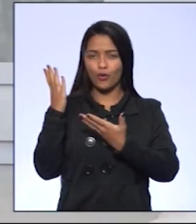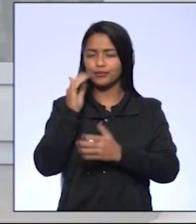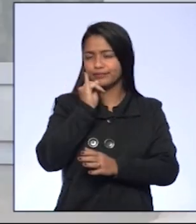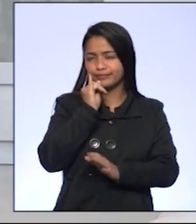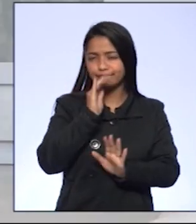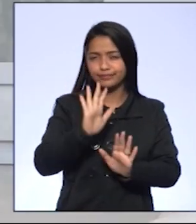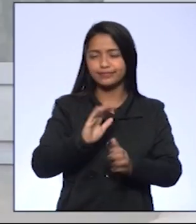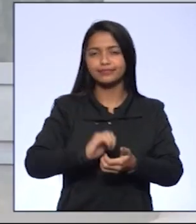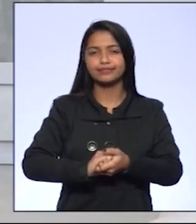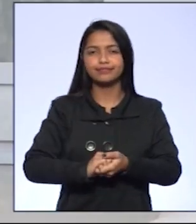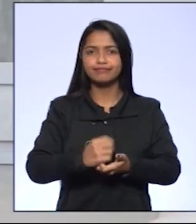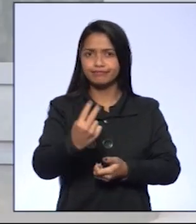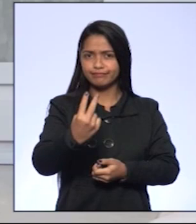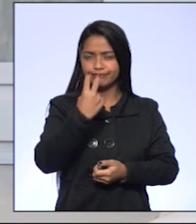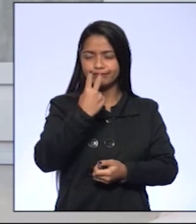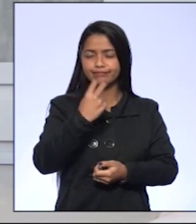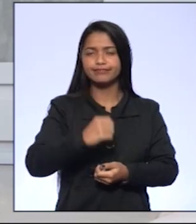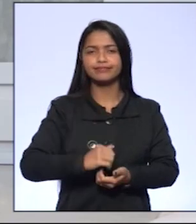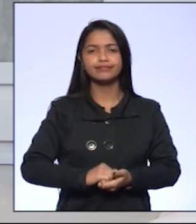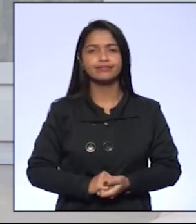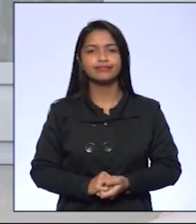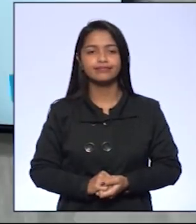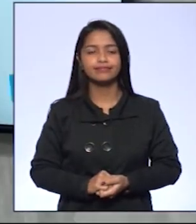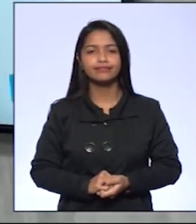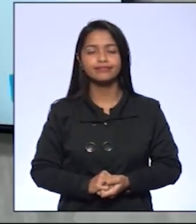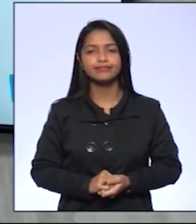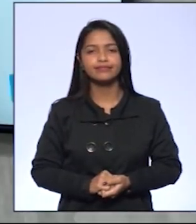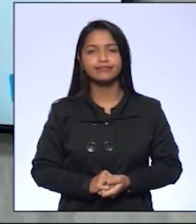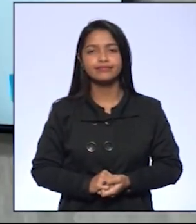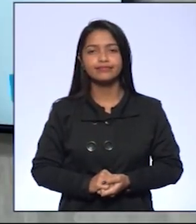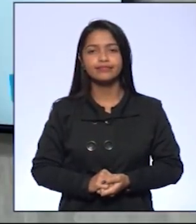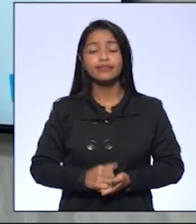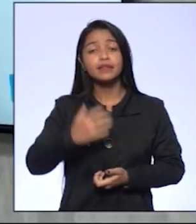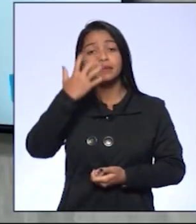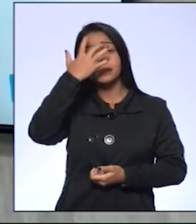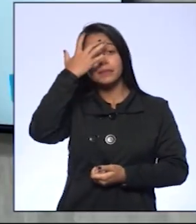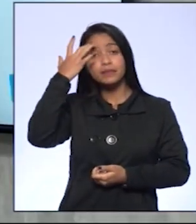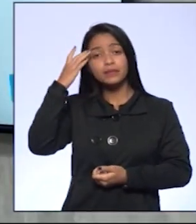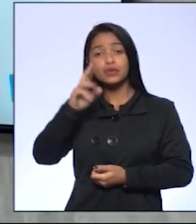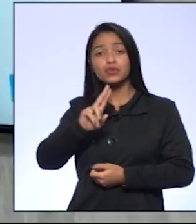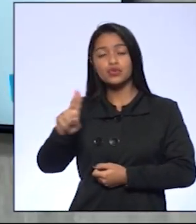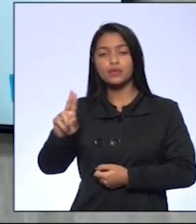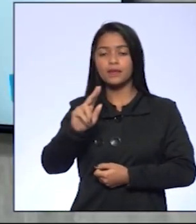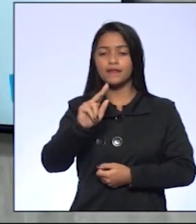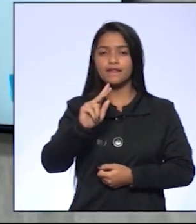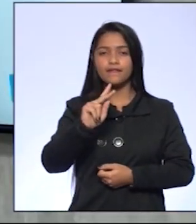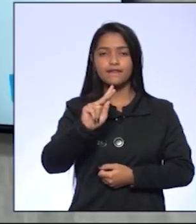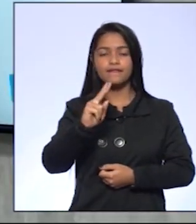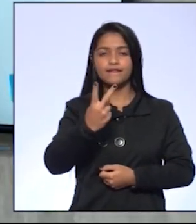pouquinho. Duvido que você não conhece ninguém que chama Felipe com PH.